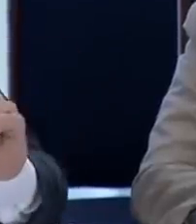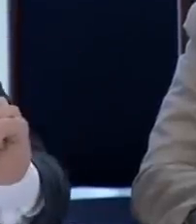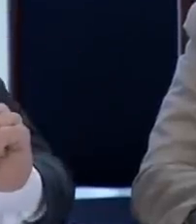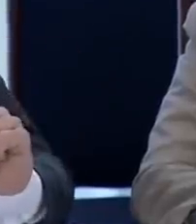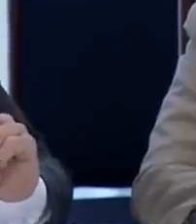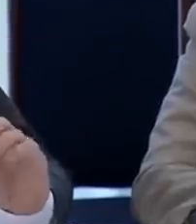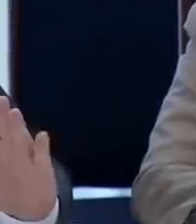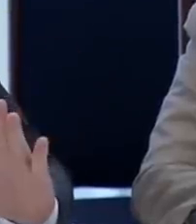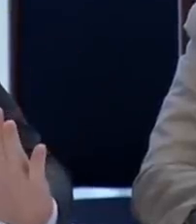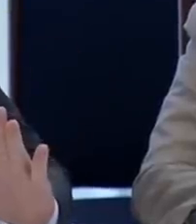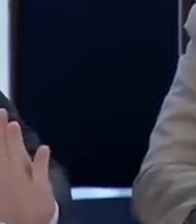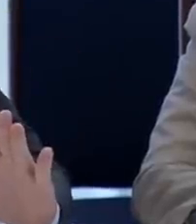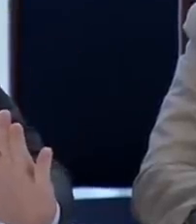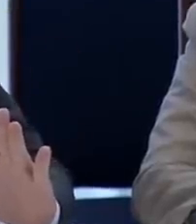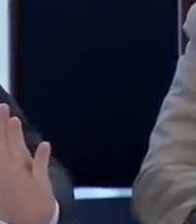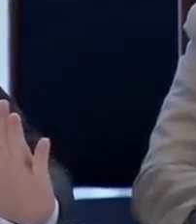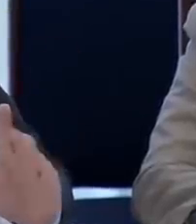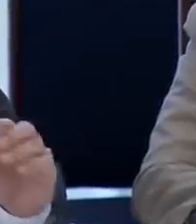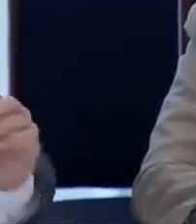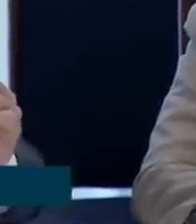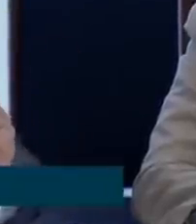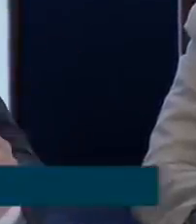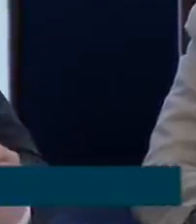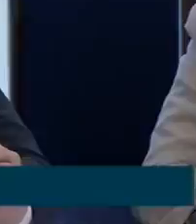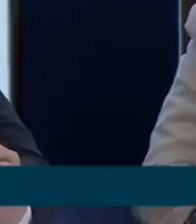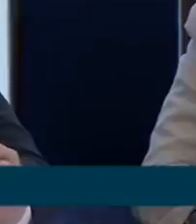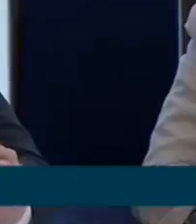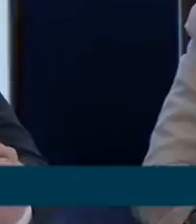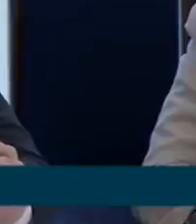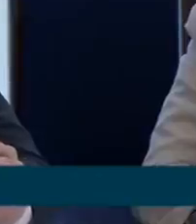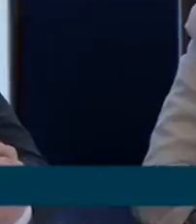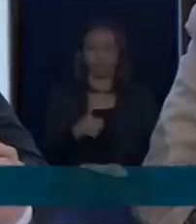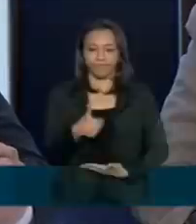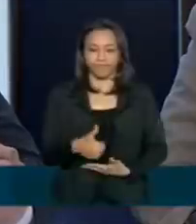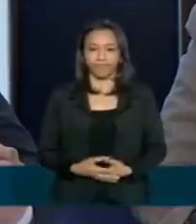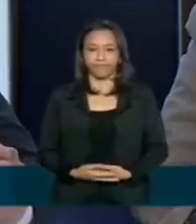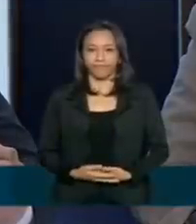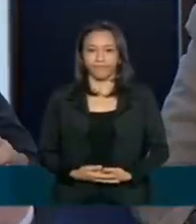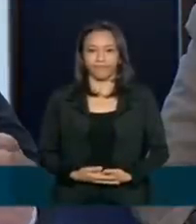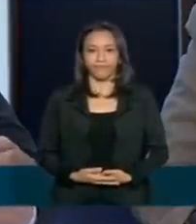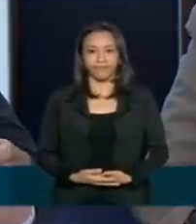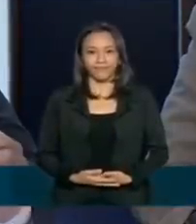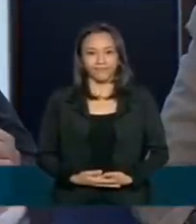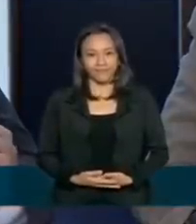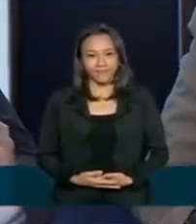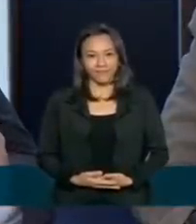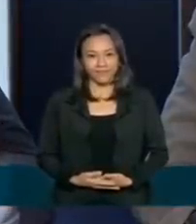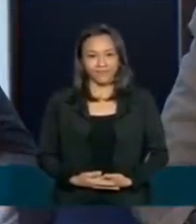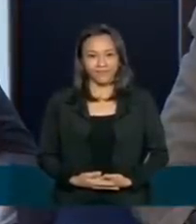Um minutinho, estou acabando. Eu sei.